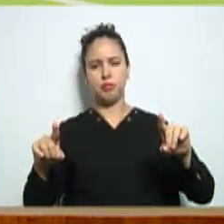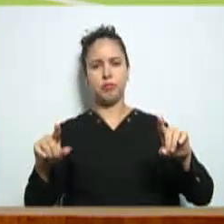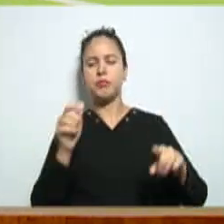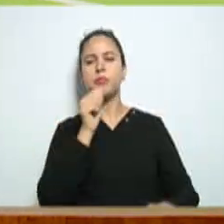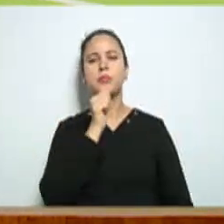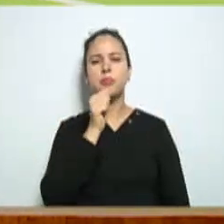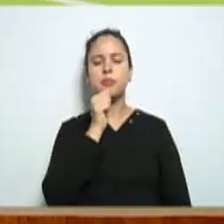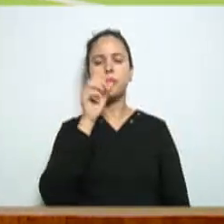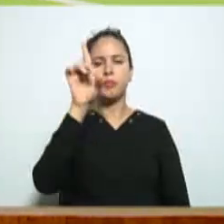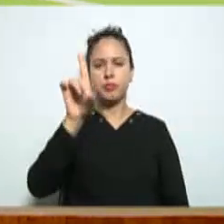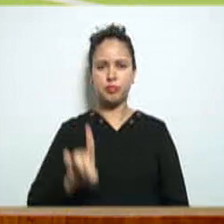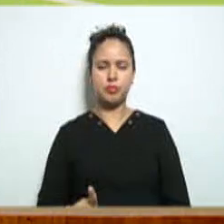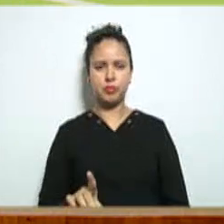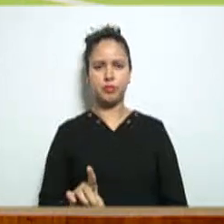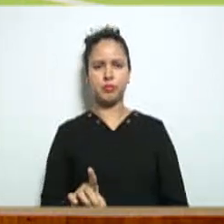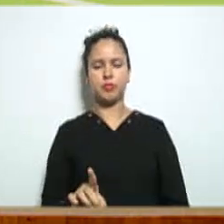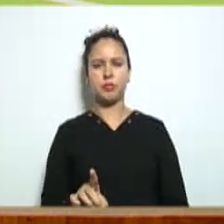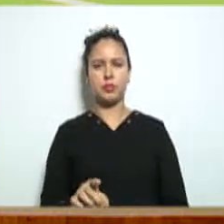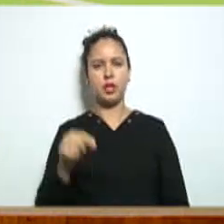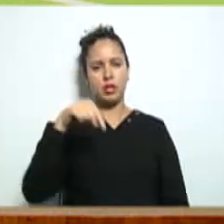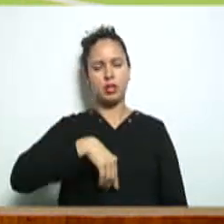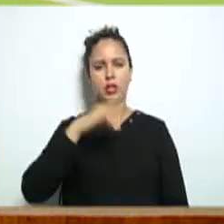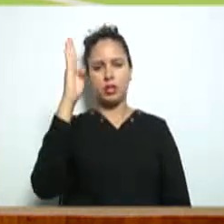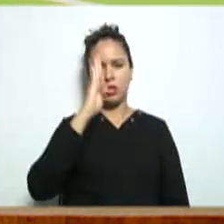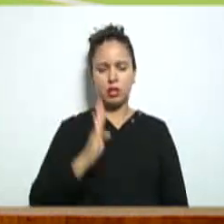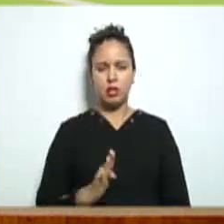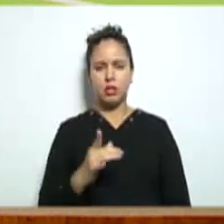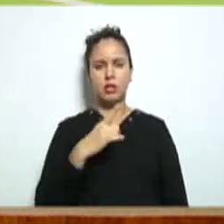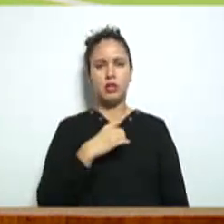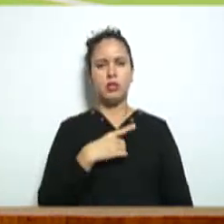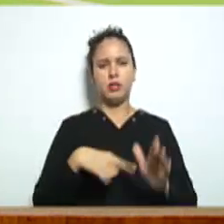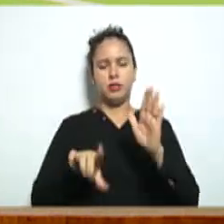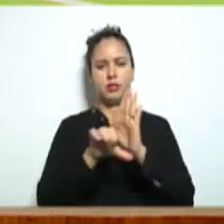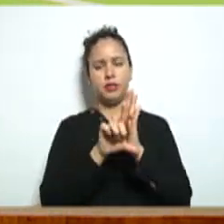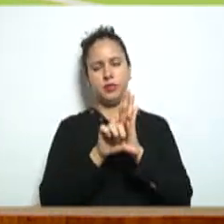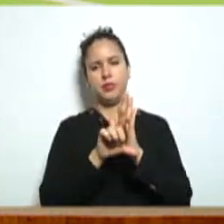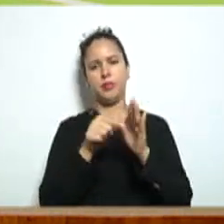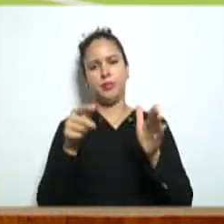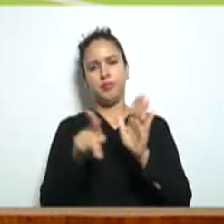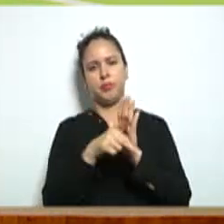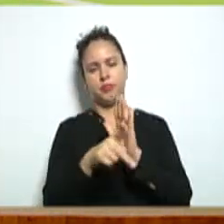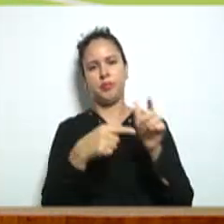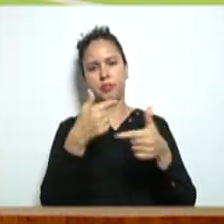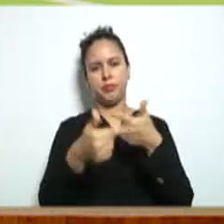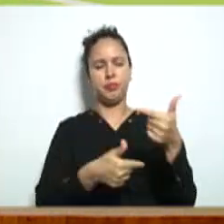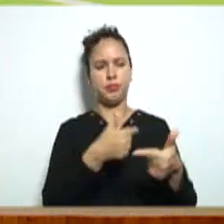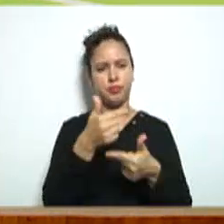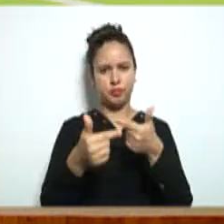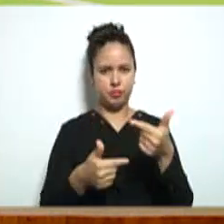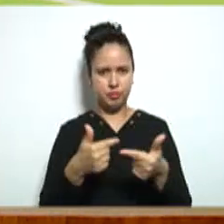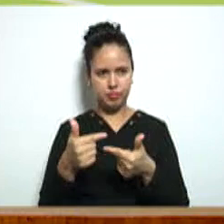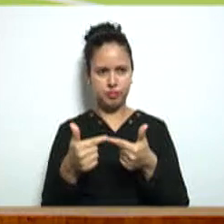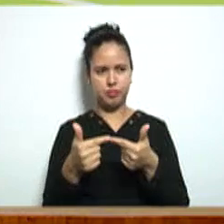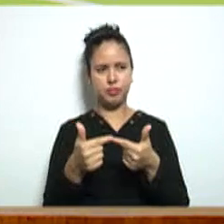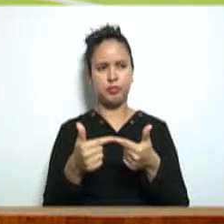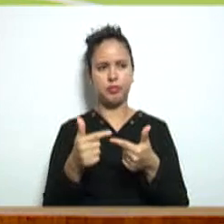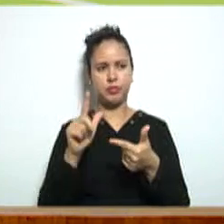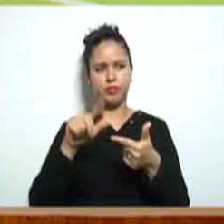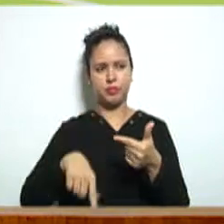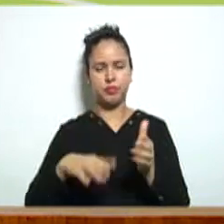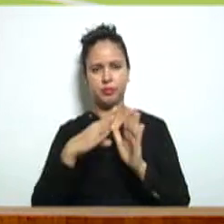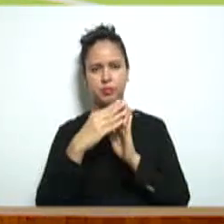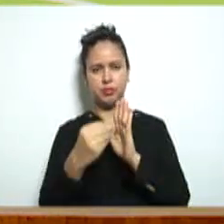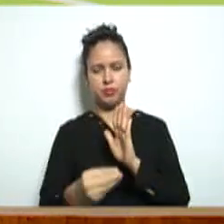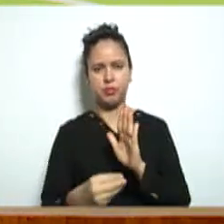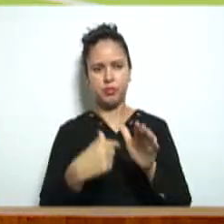por exemplo, aqui no Brasil, com a CLT, com a legislação de trabalho, foram garantidos ao trabalhador. Então, são modalidades de